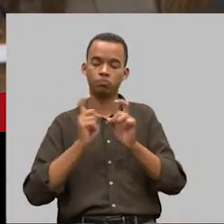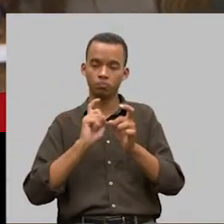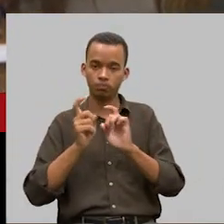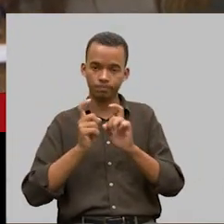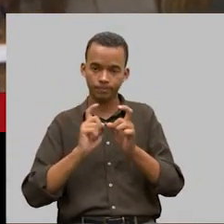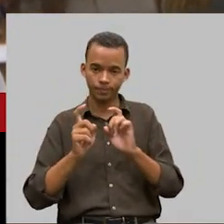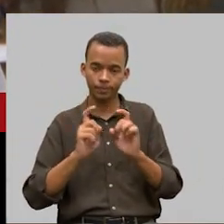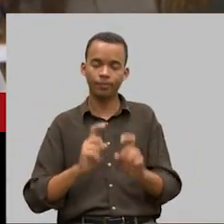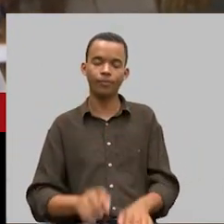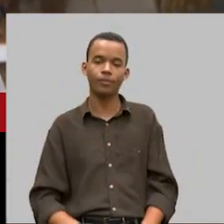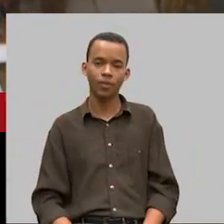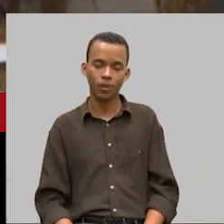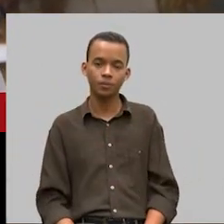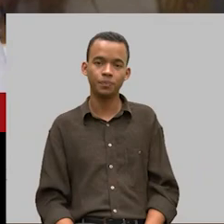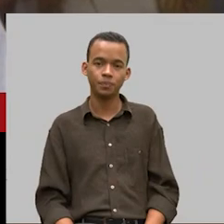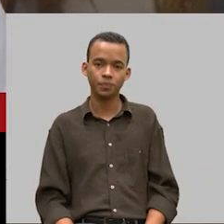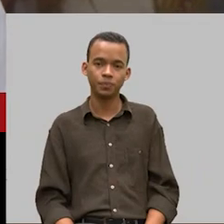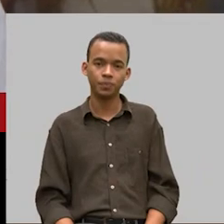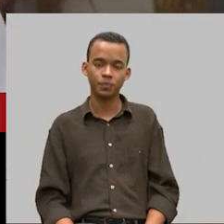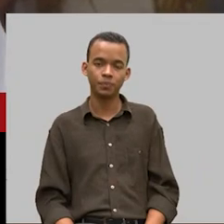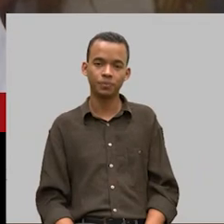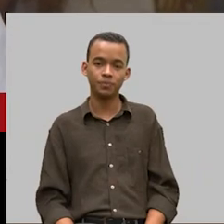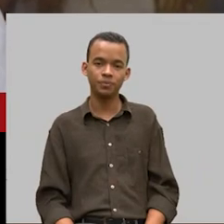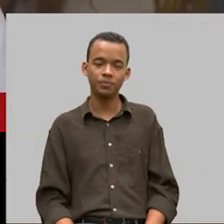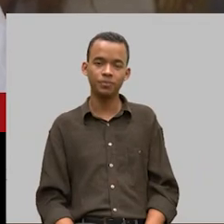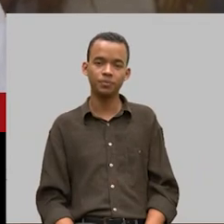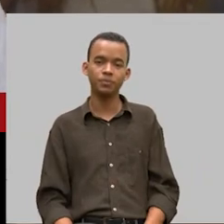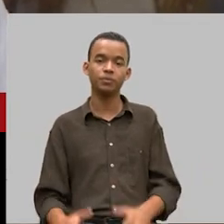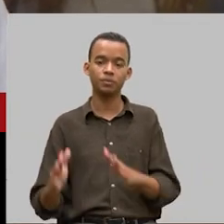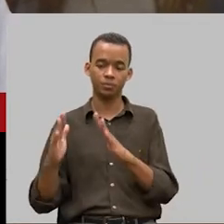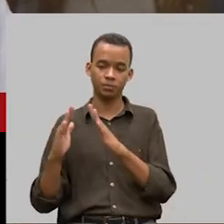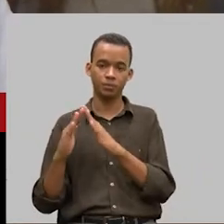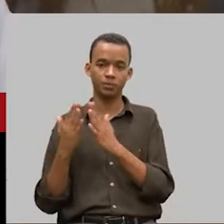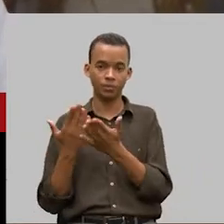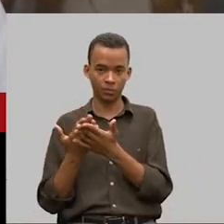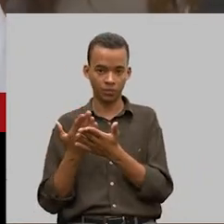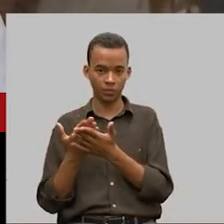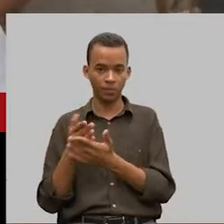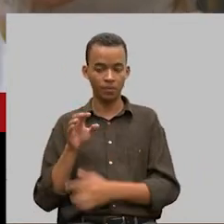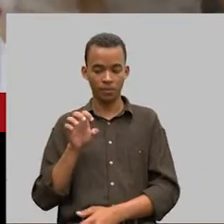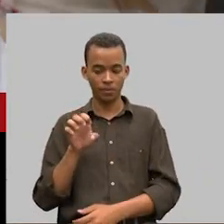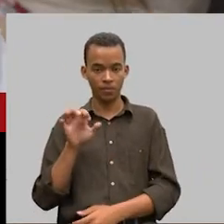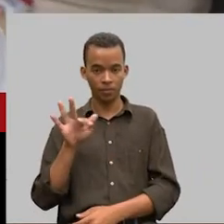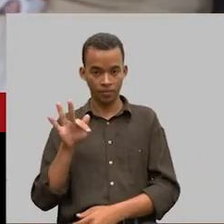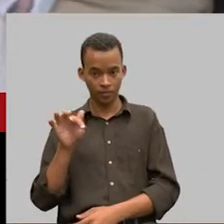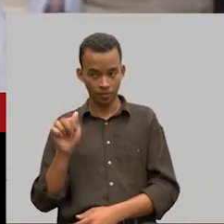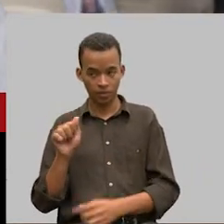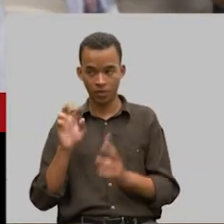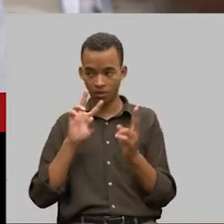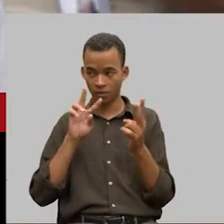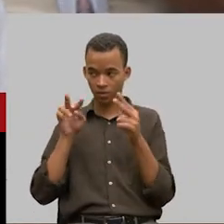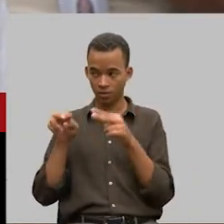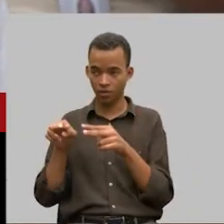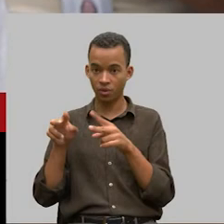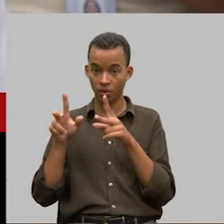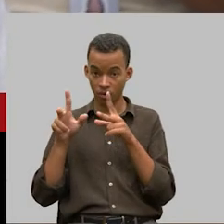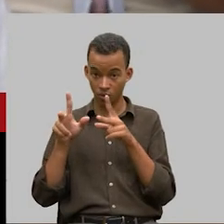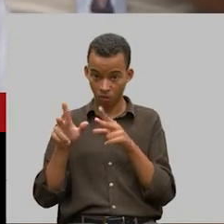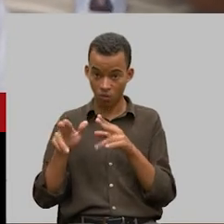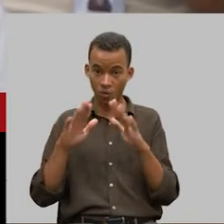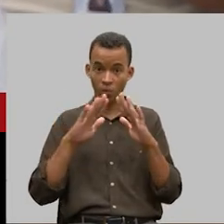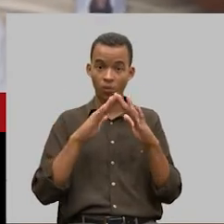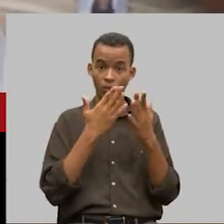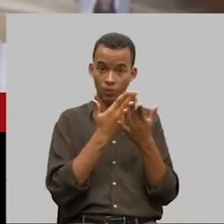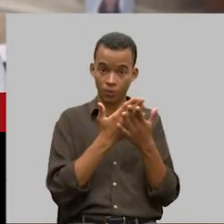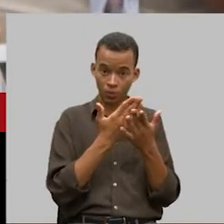eh reconhecer a equipar as escolas públicas Qual é o benefício que que